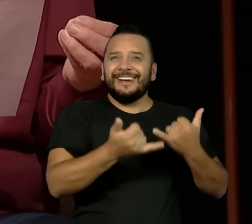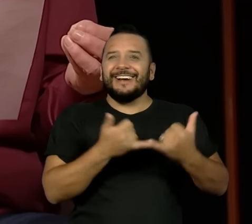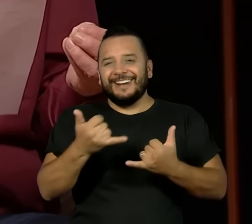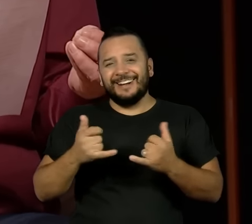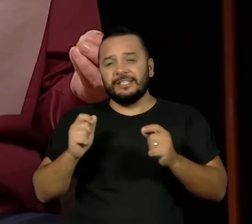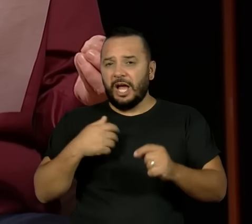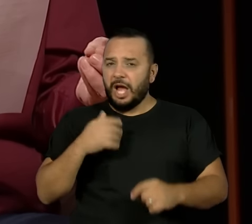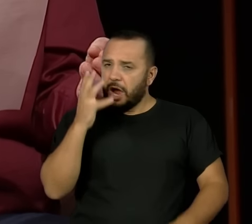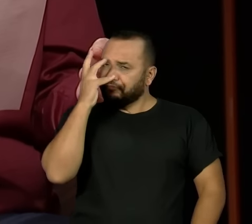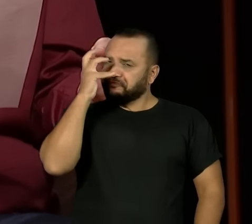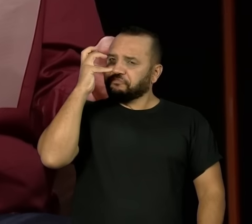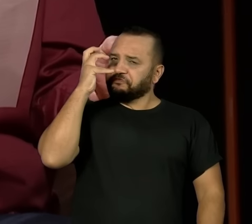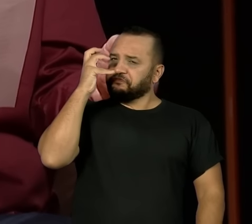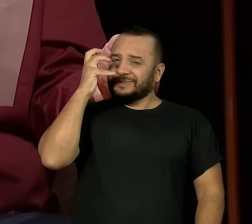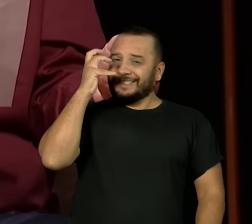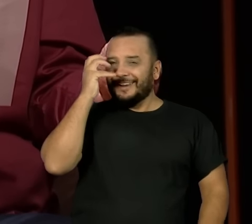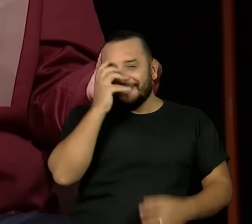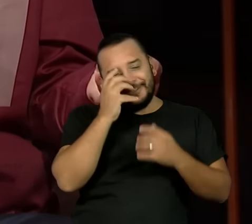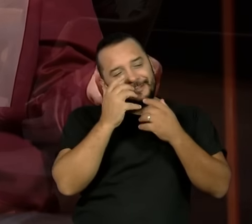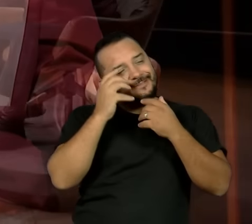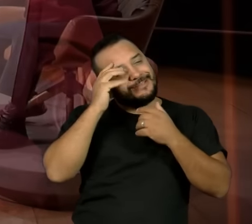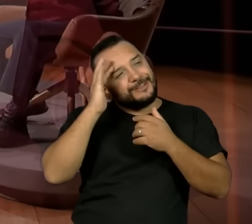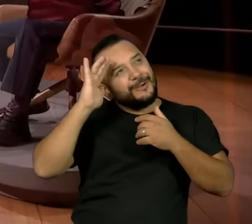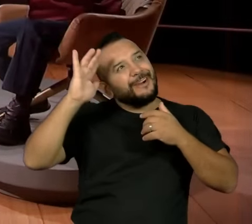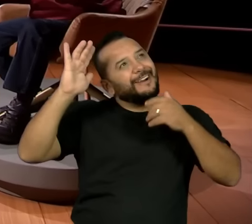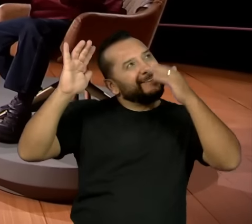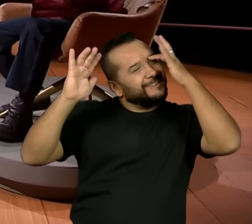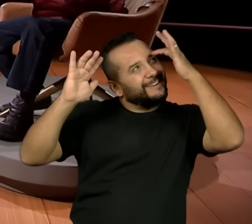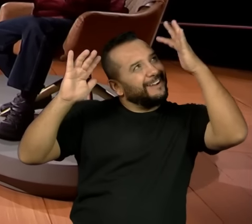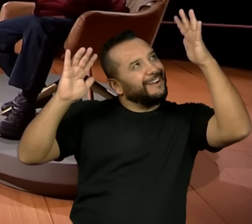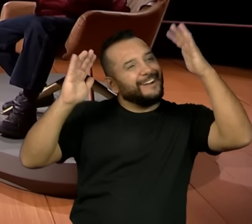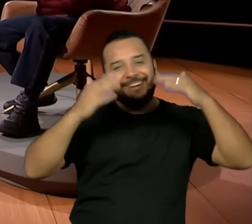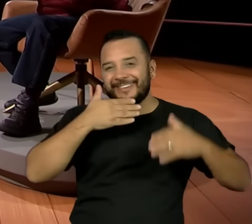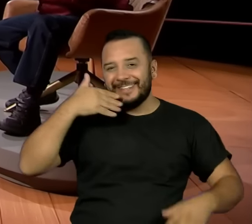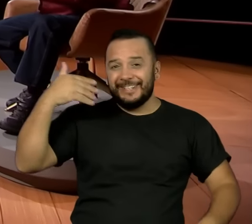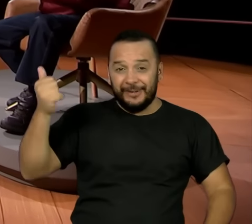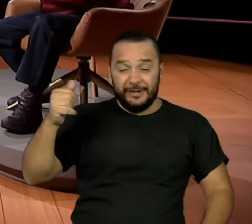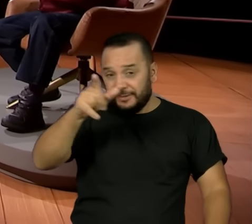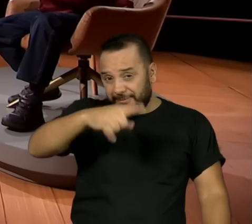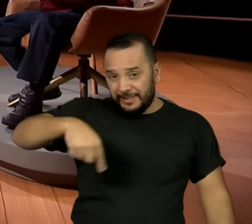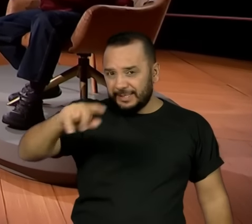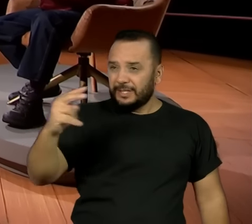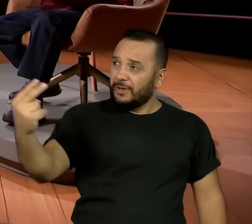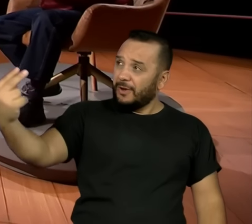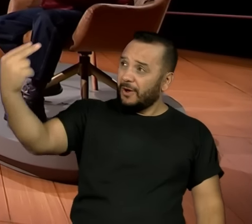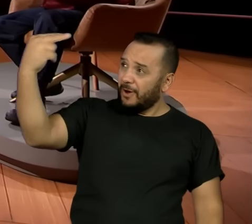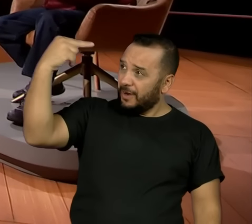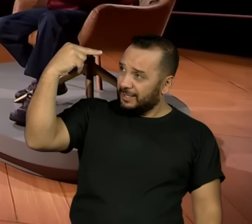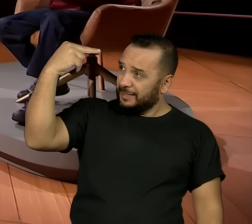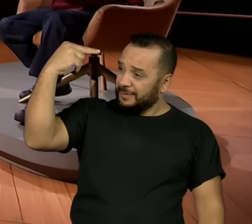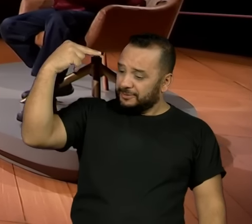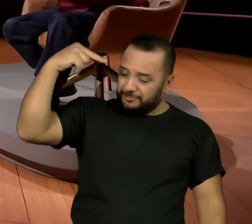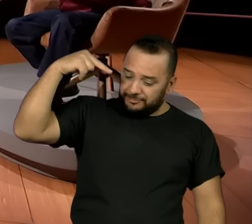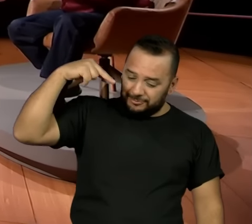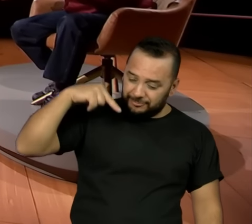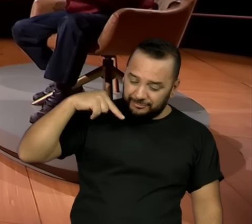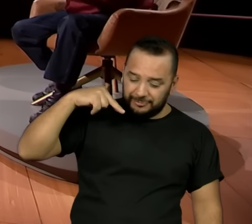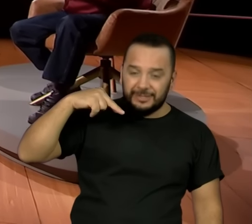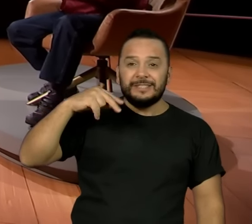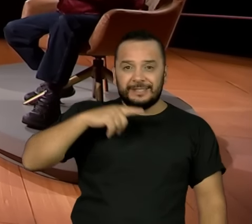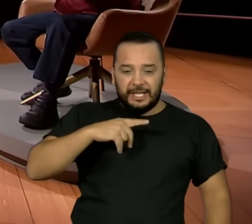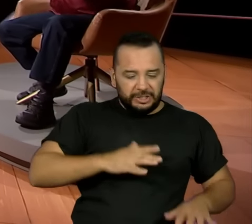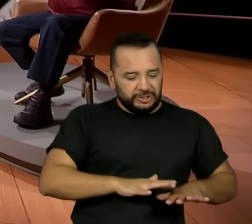séria se é mais gostoso sonhar? Se vocês olham para a gente, É chão que vocês veem por trás.